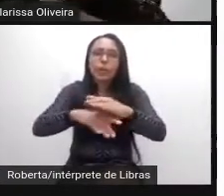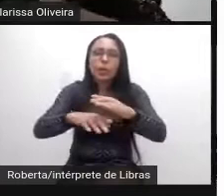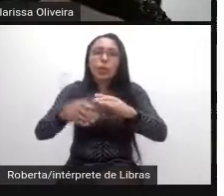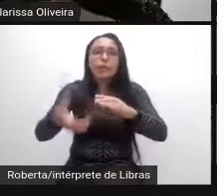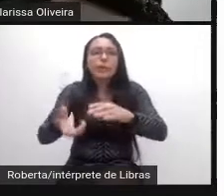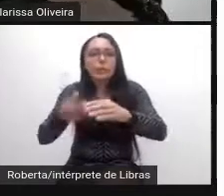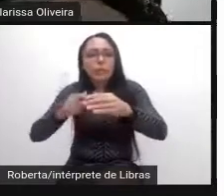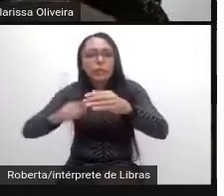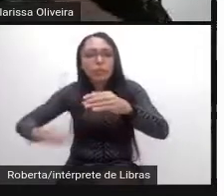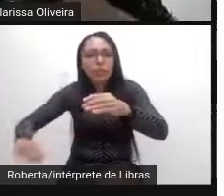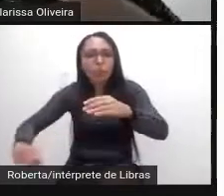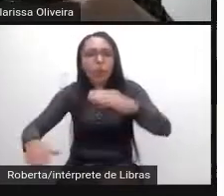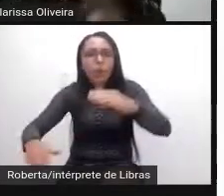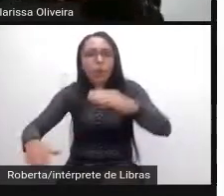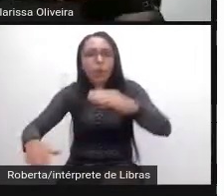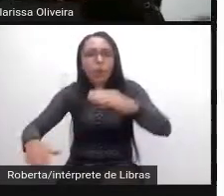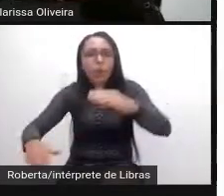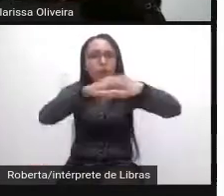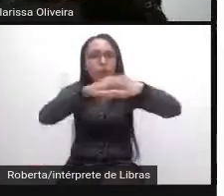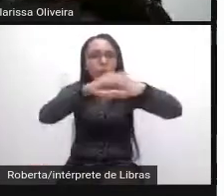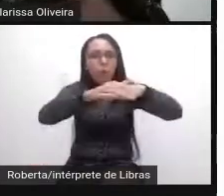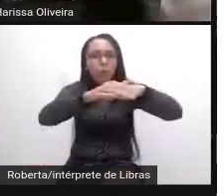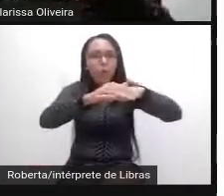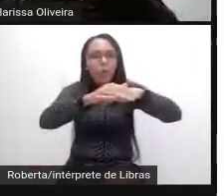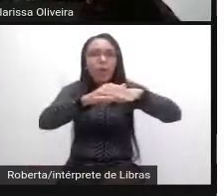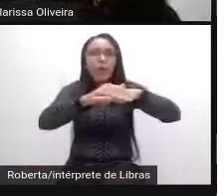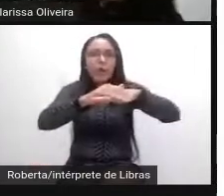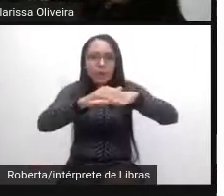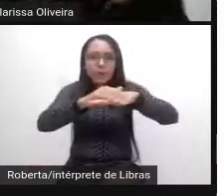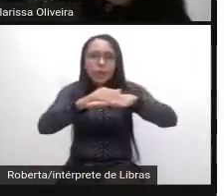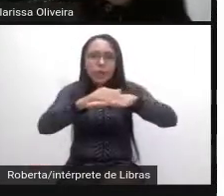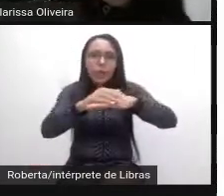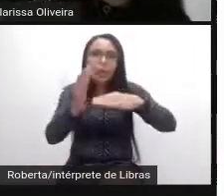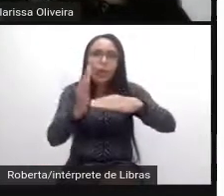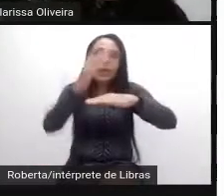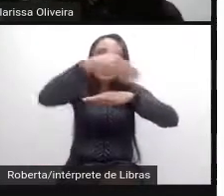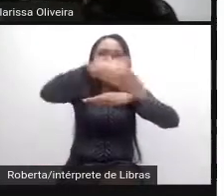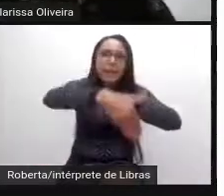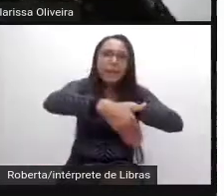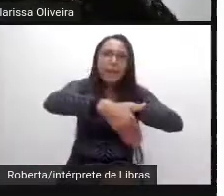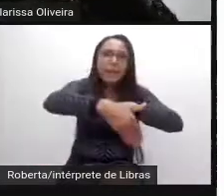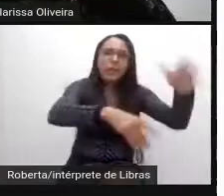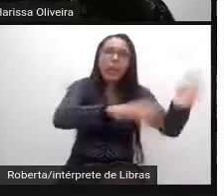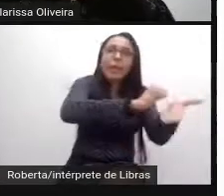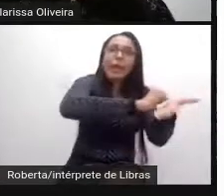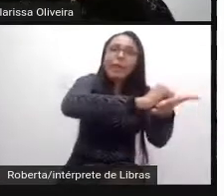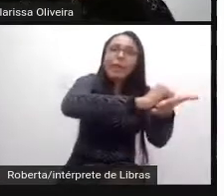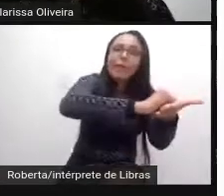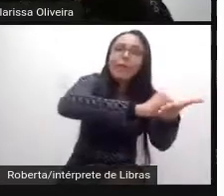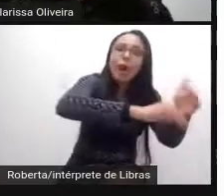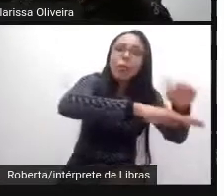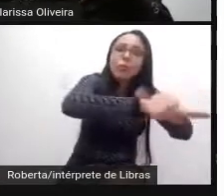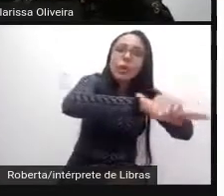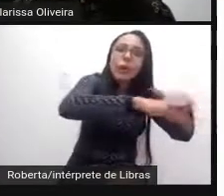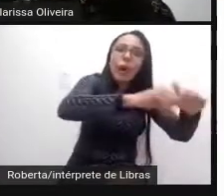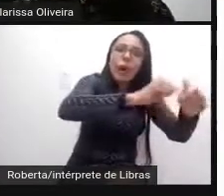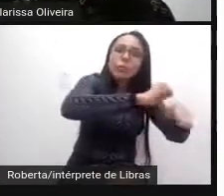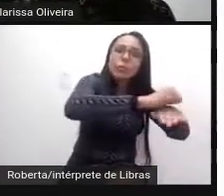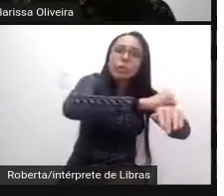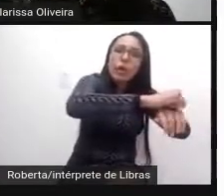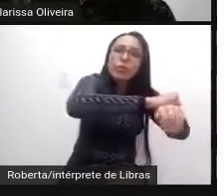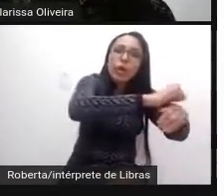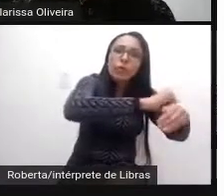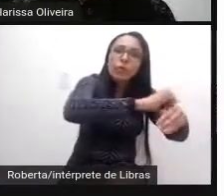nas mãos e entra na casa já direto para a lavanderia, para deixar os seus sapatos lá, para você pegar